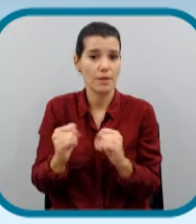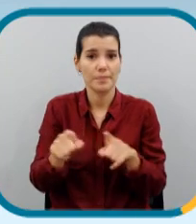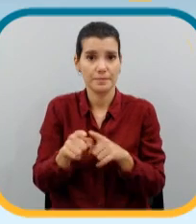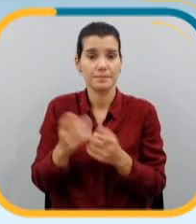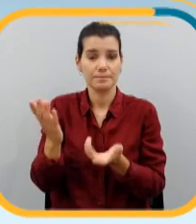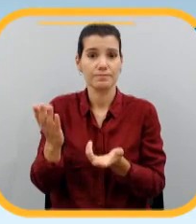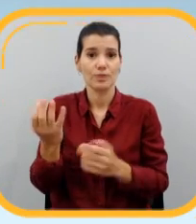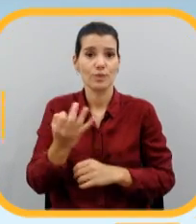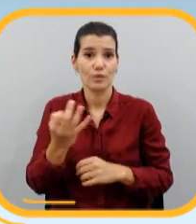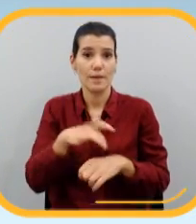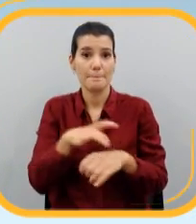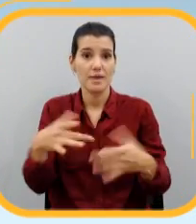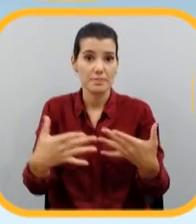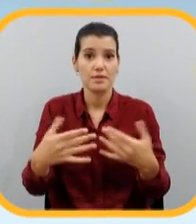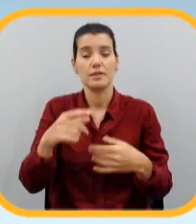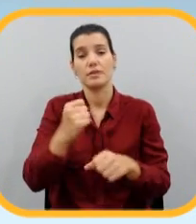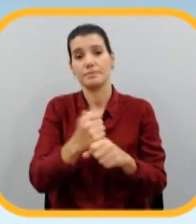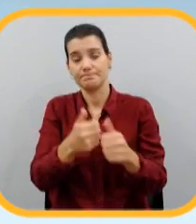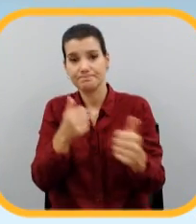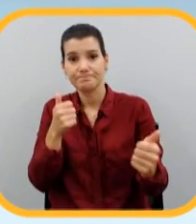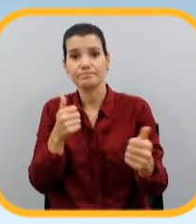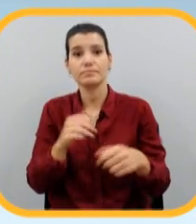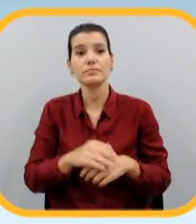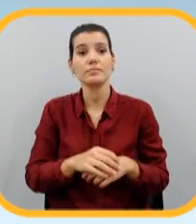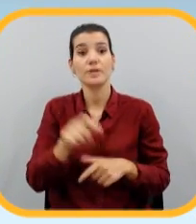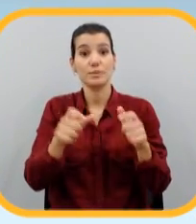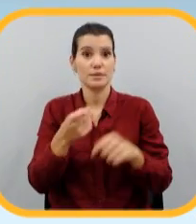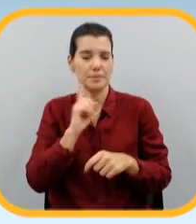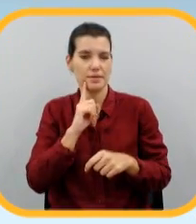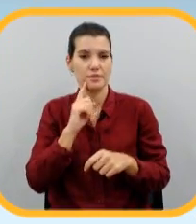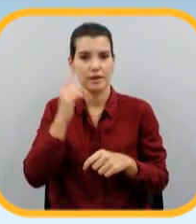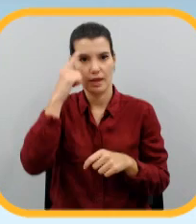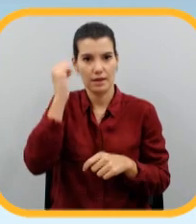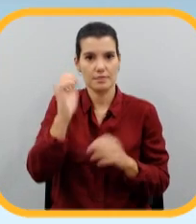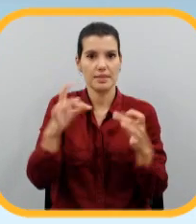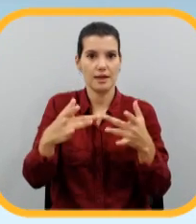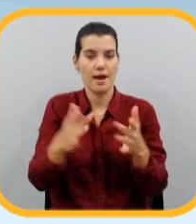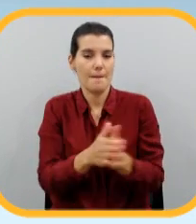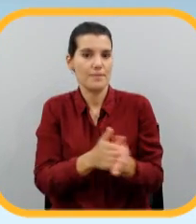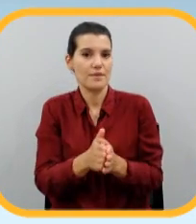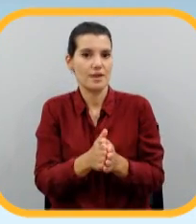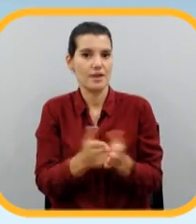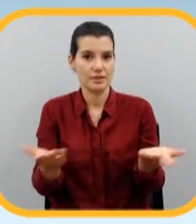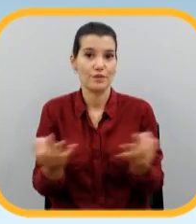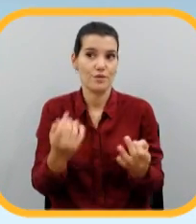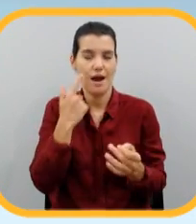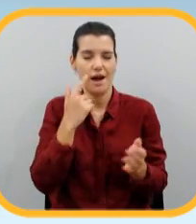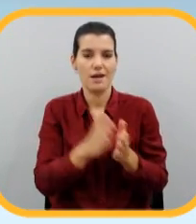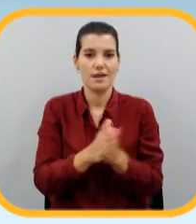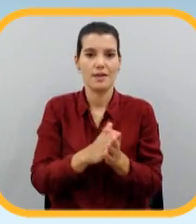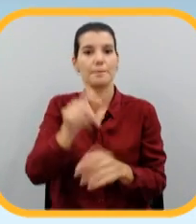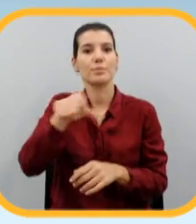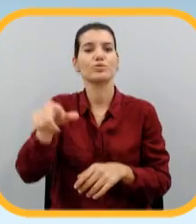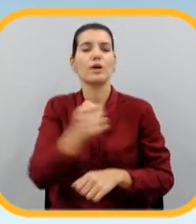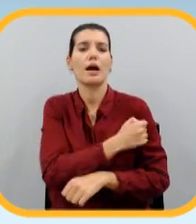eventos internacionais, como foi a pandemia e o teletrabalho, os cibercriminosos aproveitam, não é? Portanto, portanto,